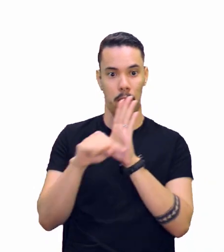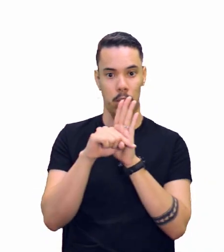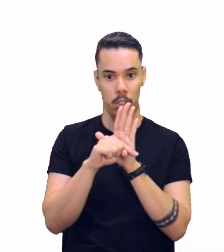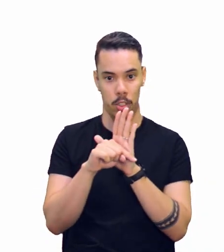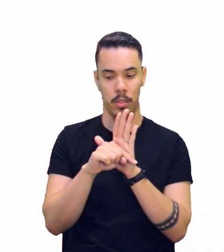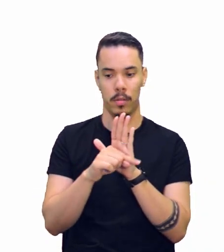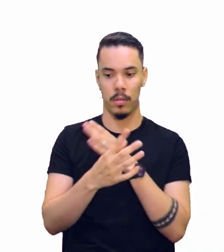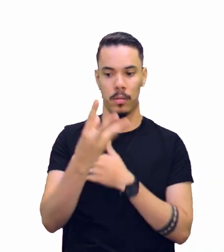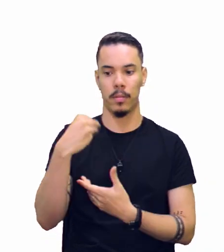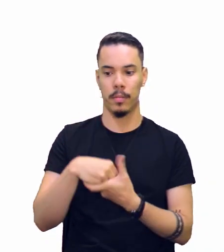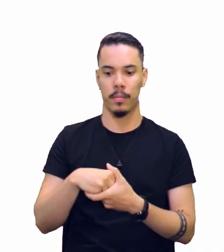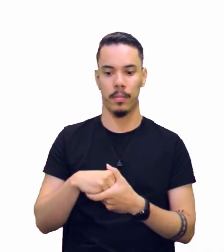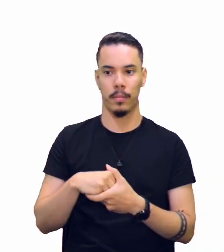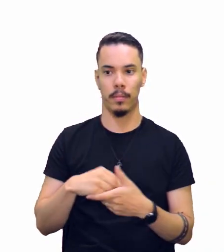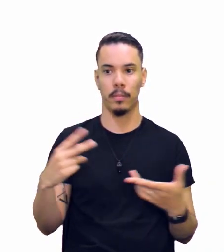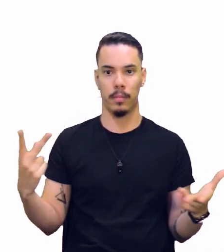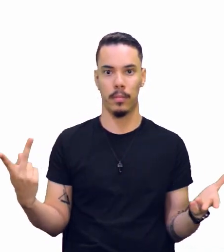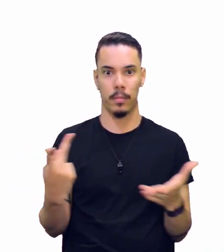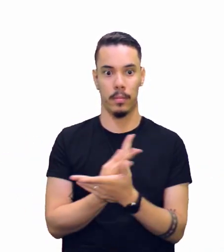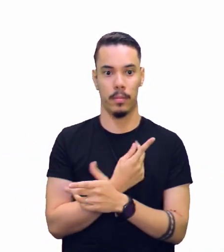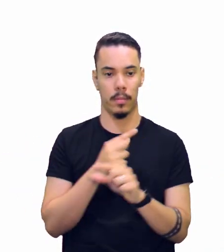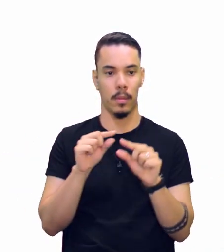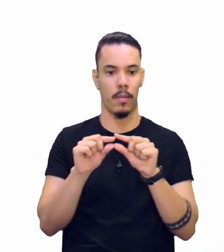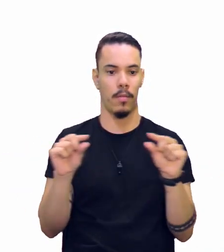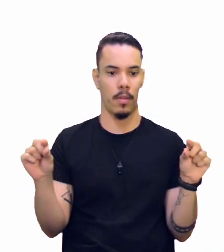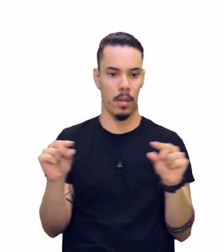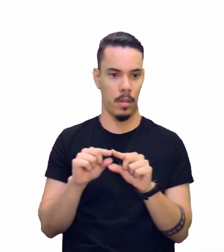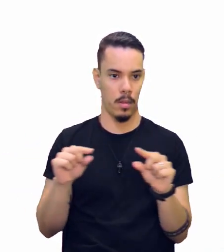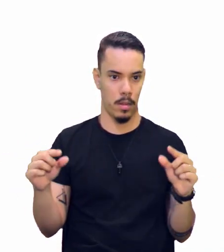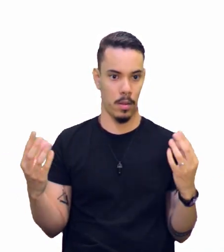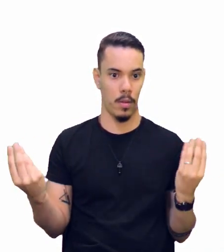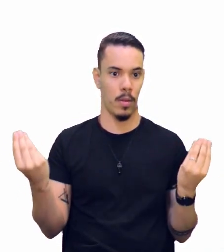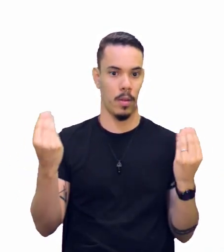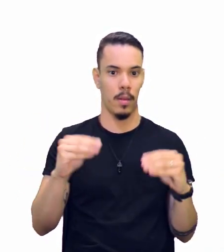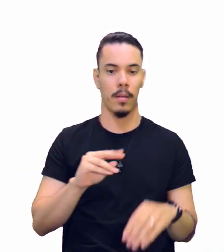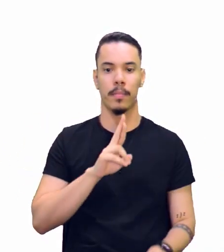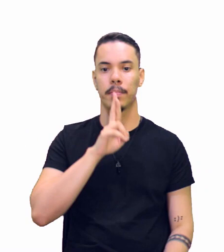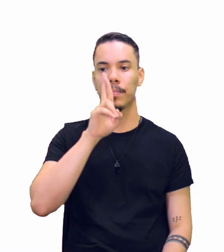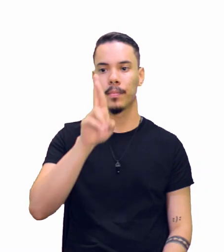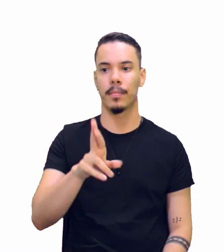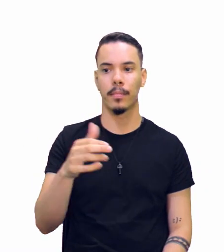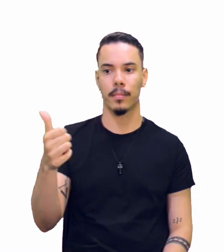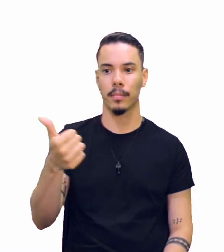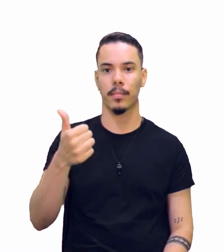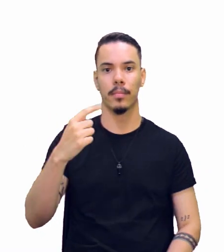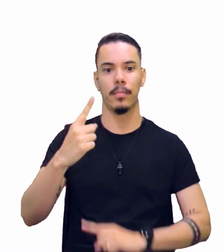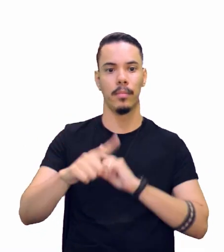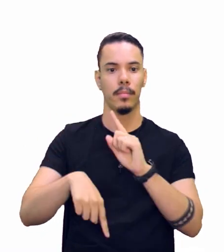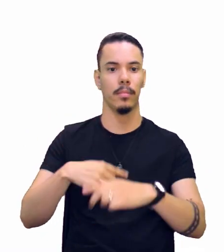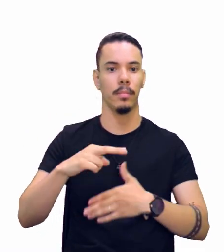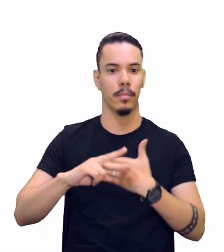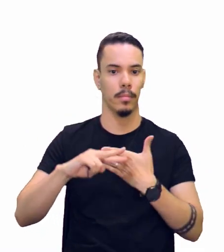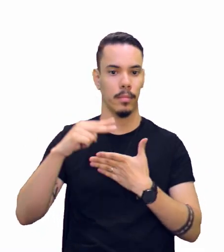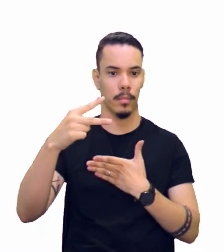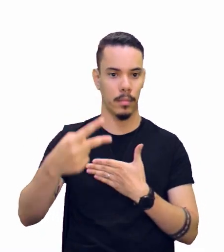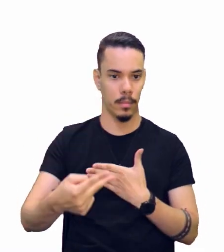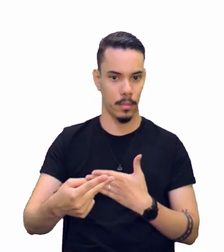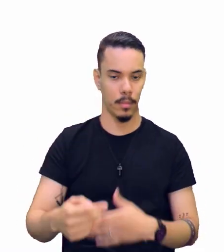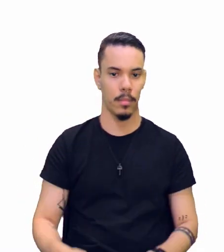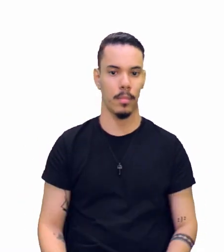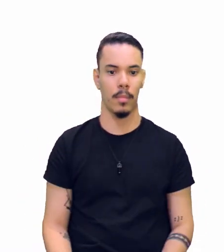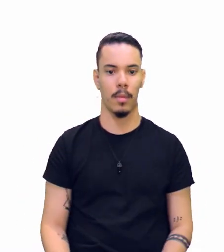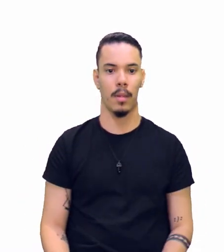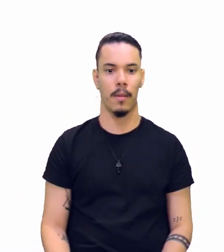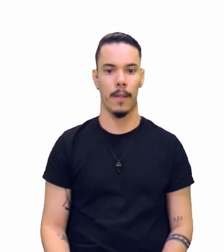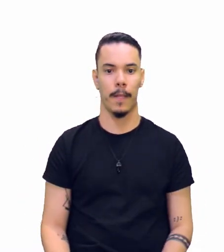Essa negativa, ela tá acontecendo numa frase onde eu coloquei o resultado primeiro e depois a condição. Não significa